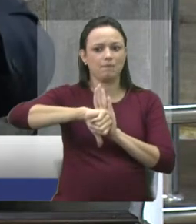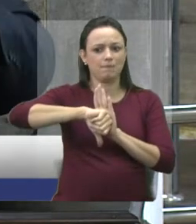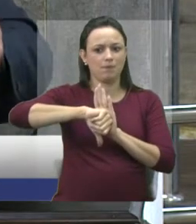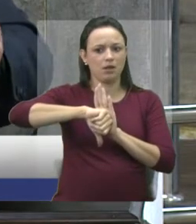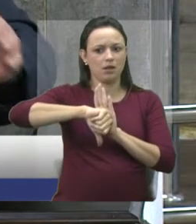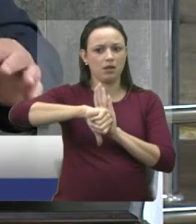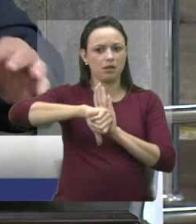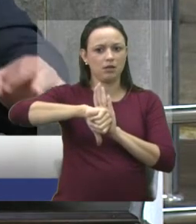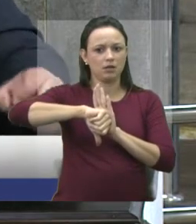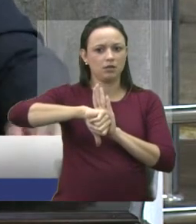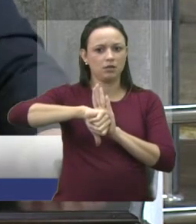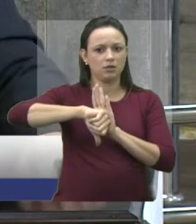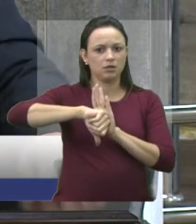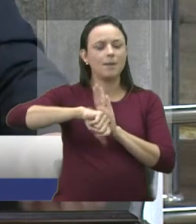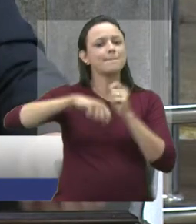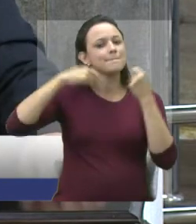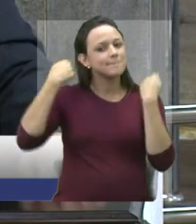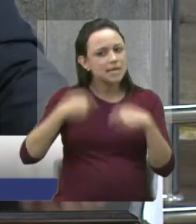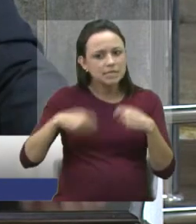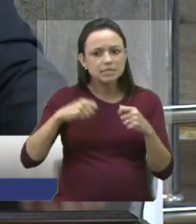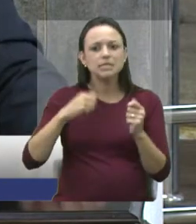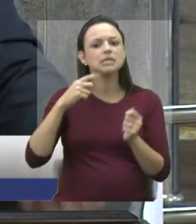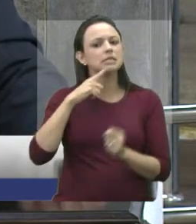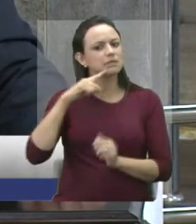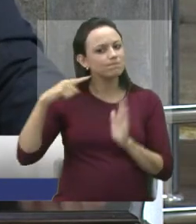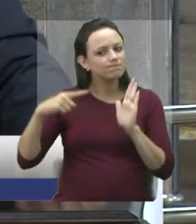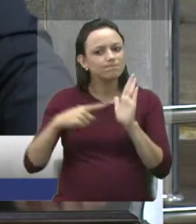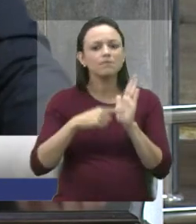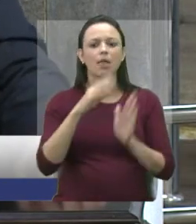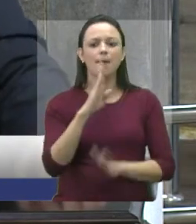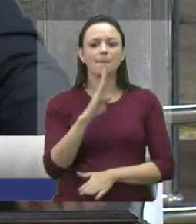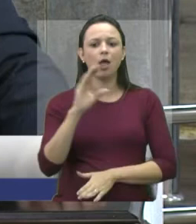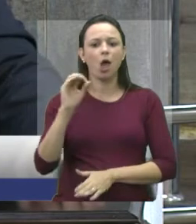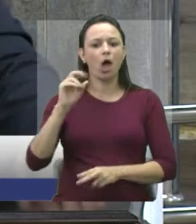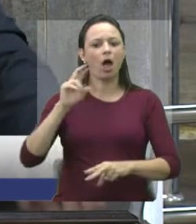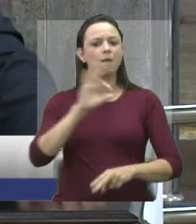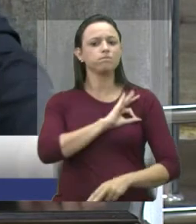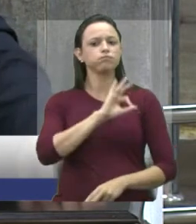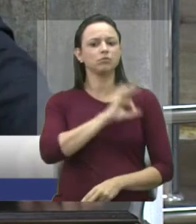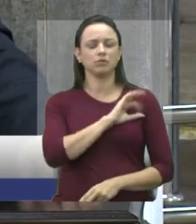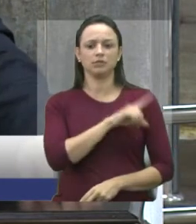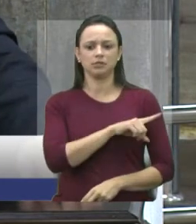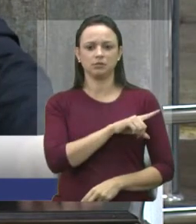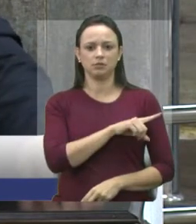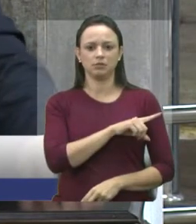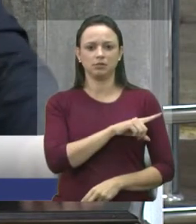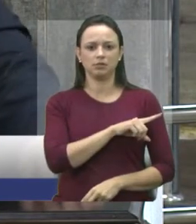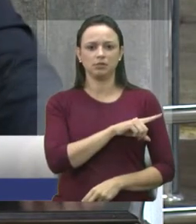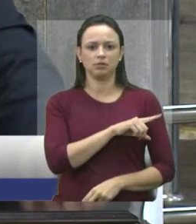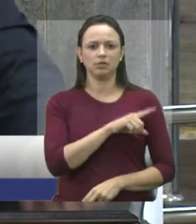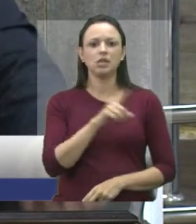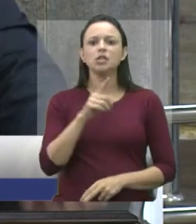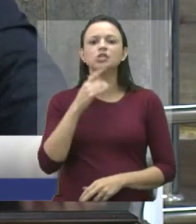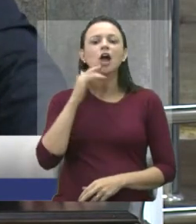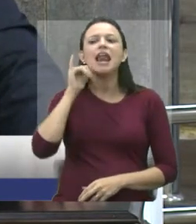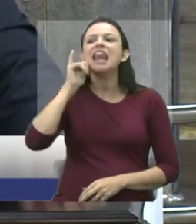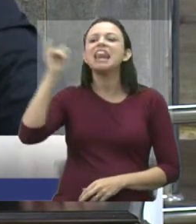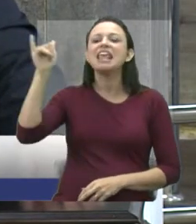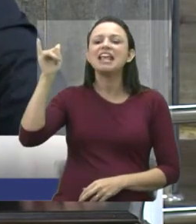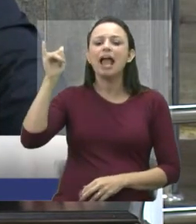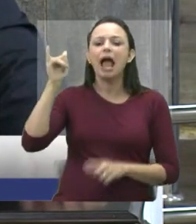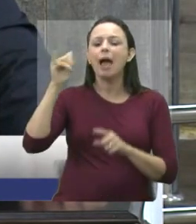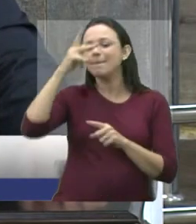Então precisa ser feito um boletim de ocorrência. Não dá simplesmente para você ligar para uma pessoa e falar assim, olha, eu vi tal coisa, você vai lá e